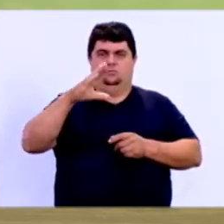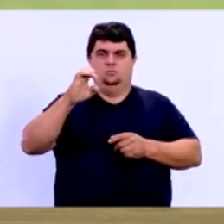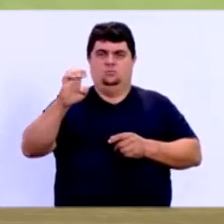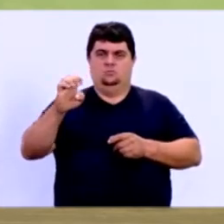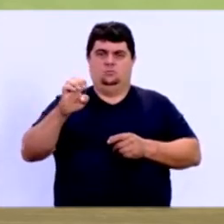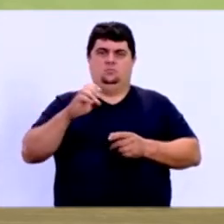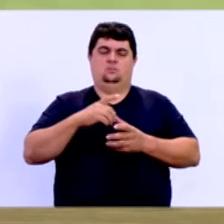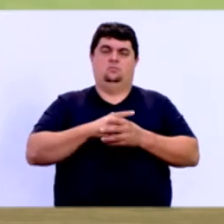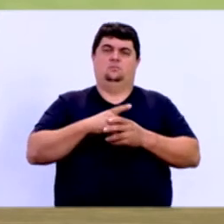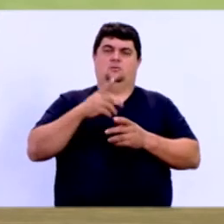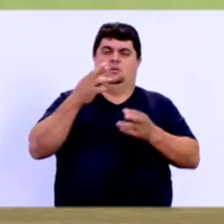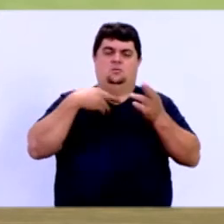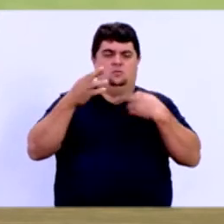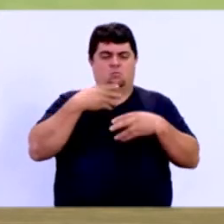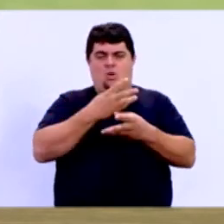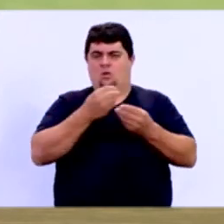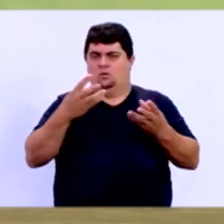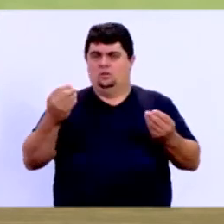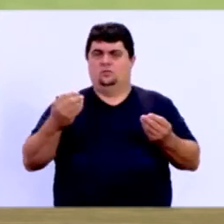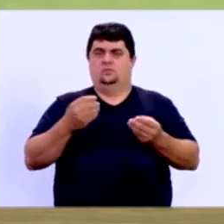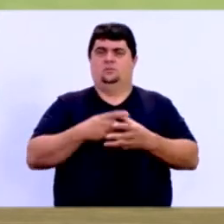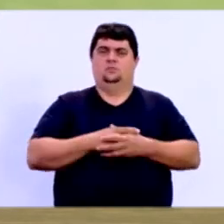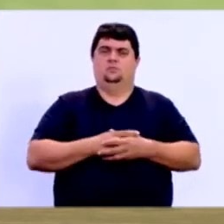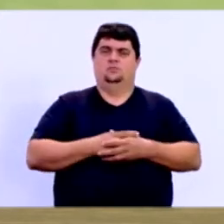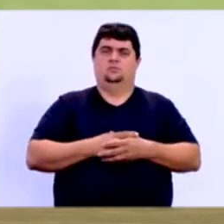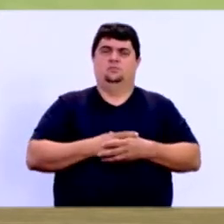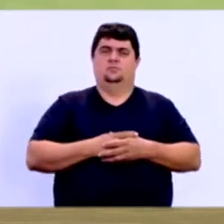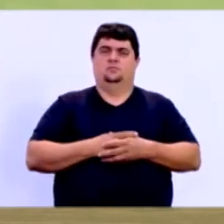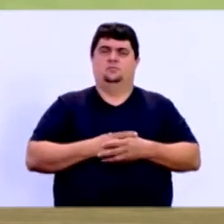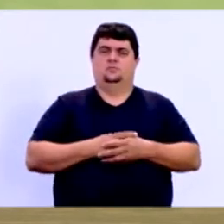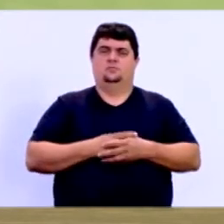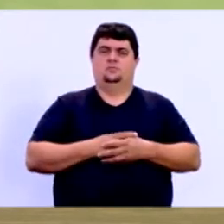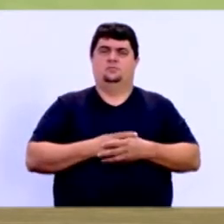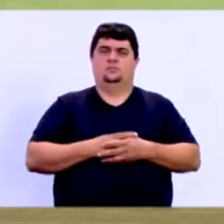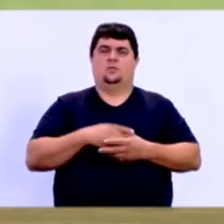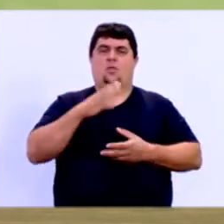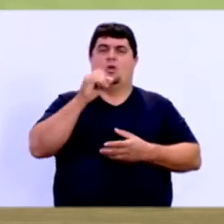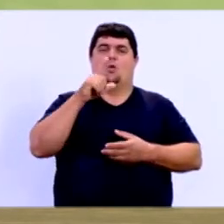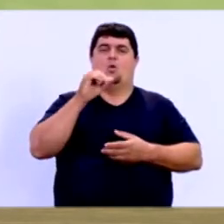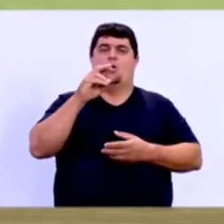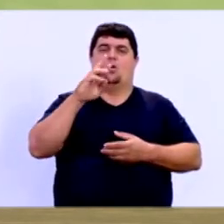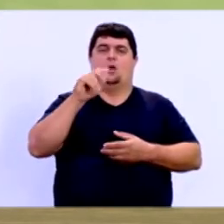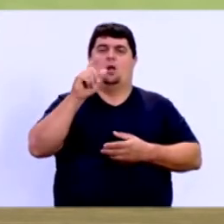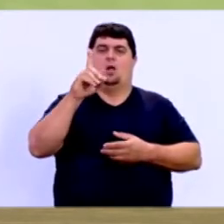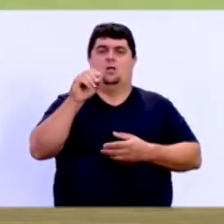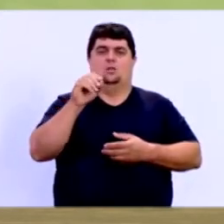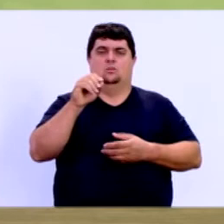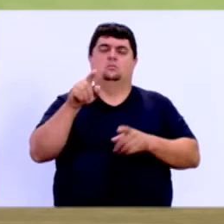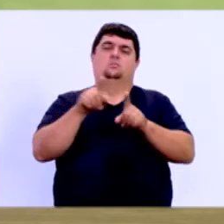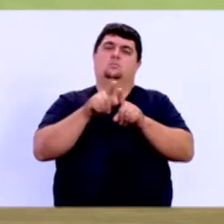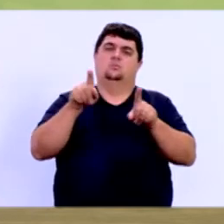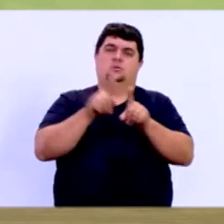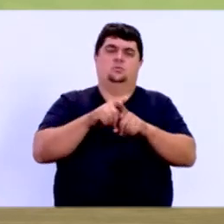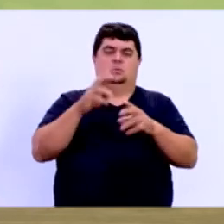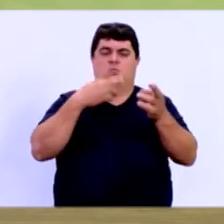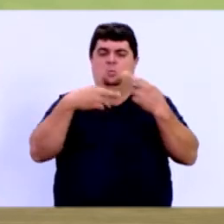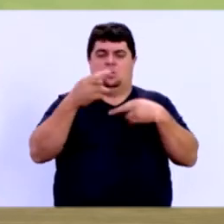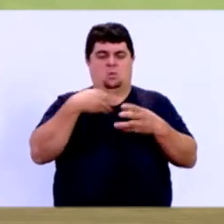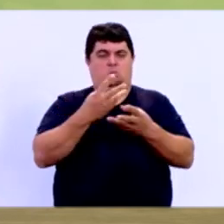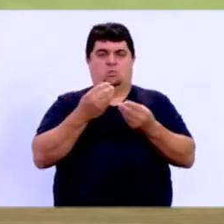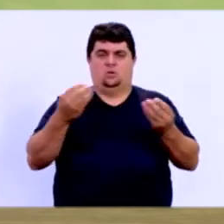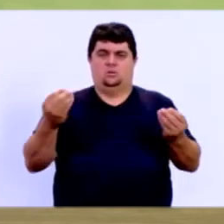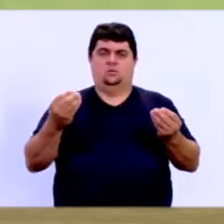tá respondendo bastante. O pessoal aqui também de Colorado, né? Respondendo muito aí também.